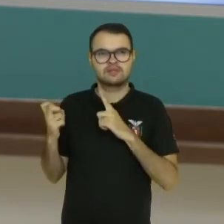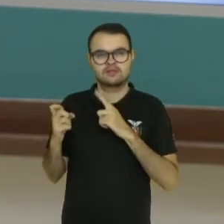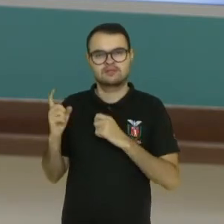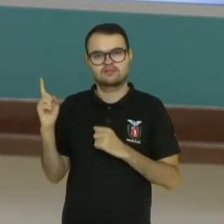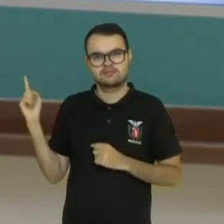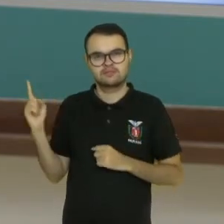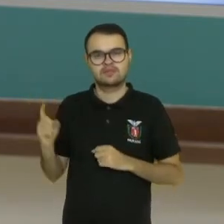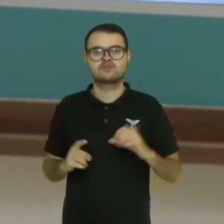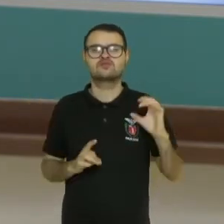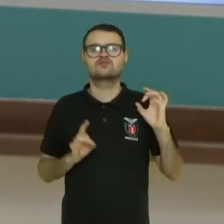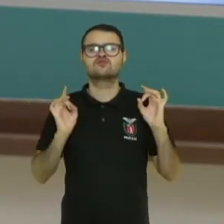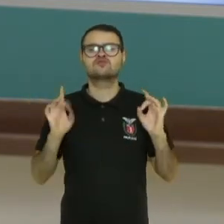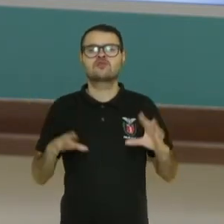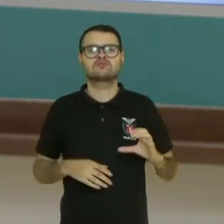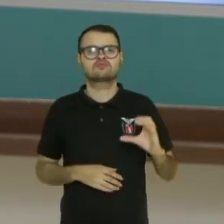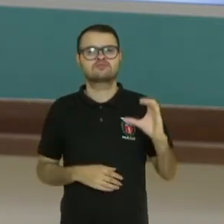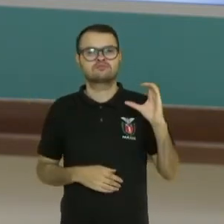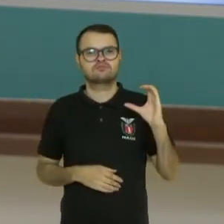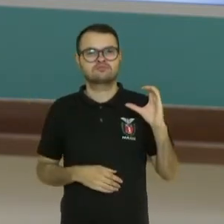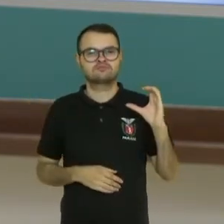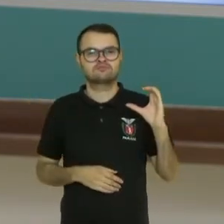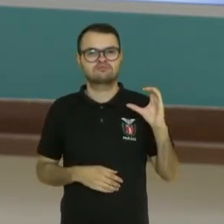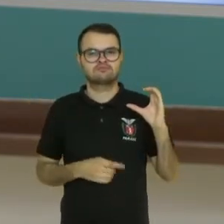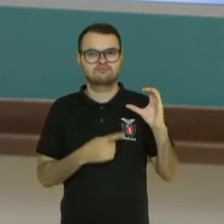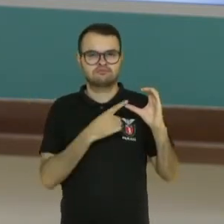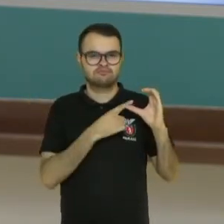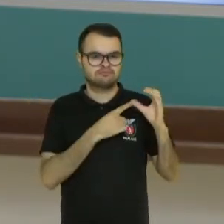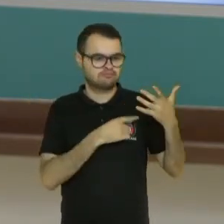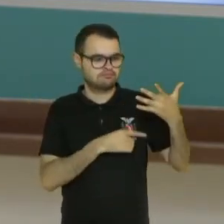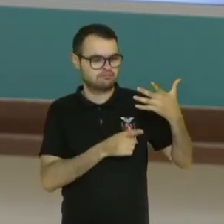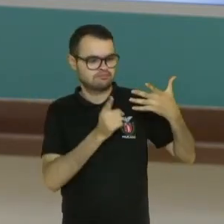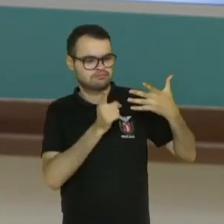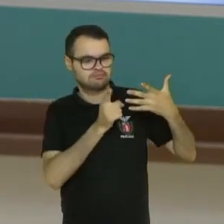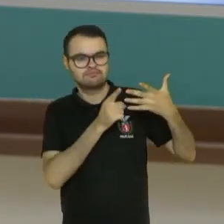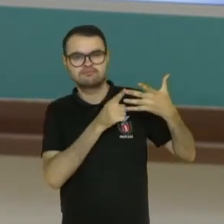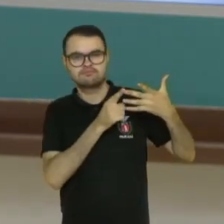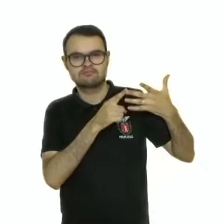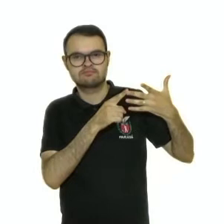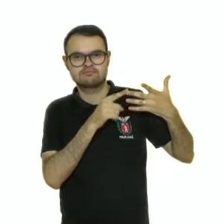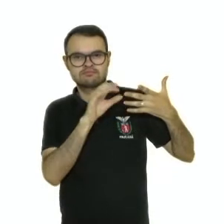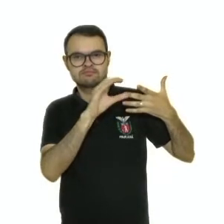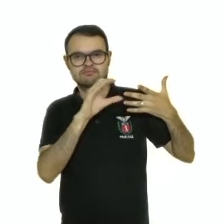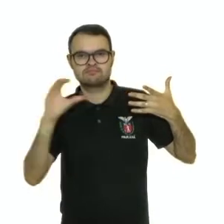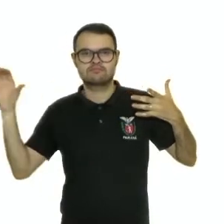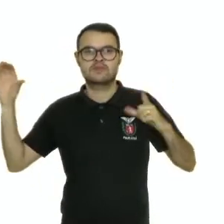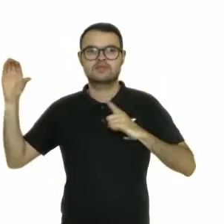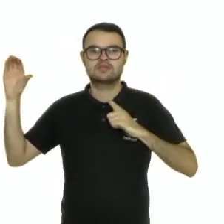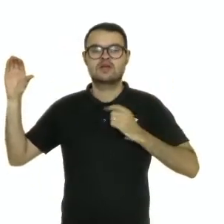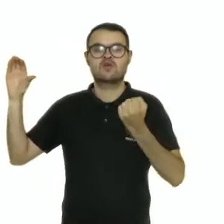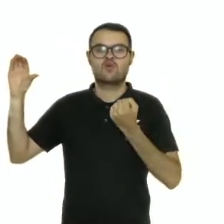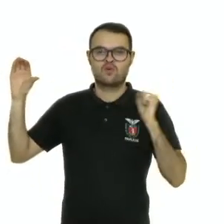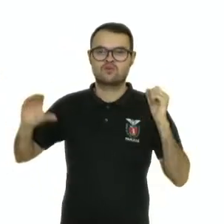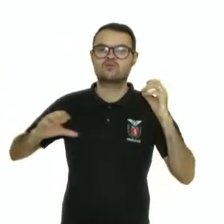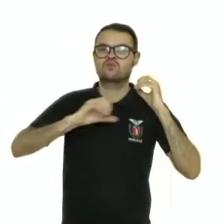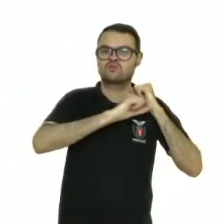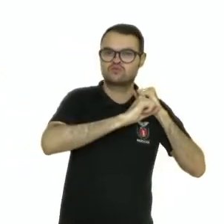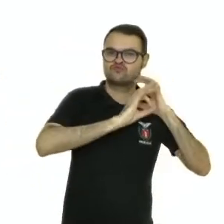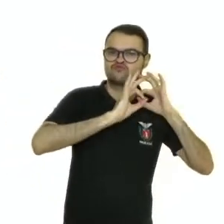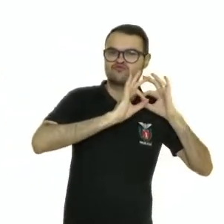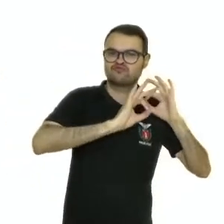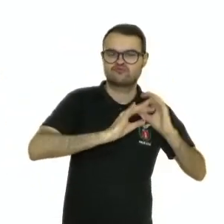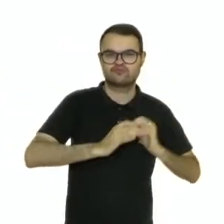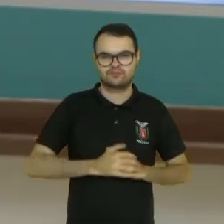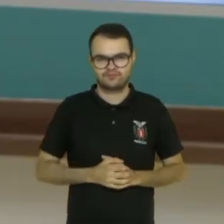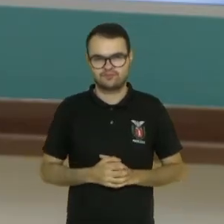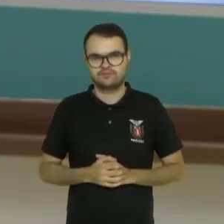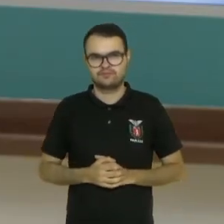tem somente o elemento representado ali pela letra C, pois ele possui 8 elétrons na sua última camada, na camada eletrônica.